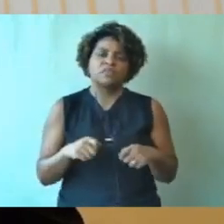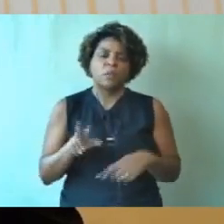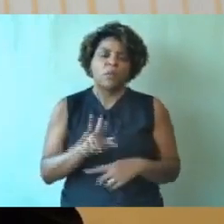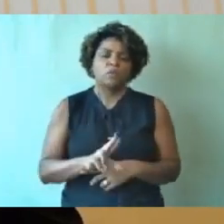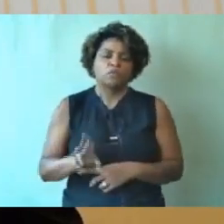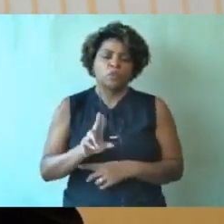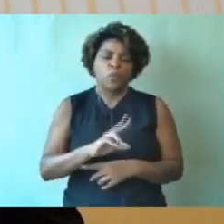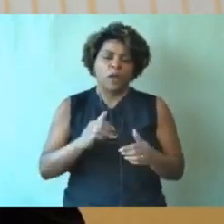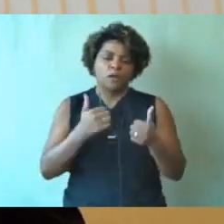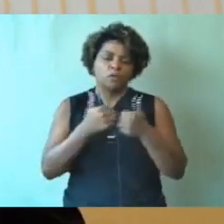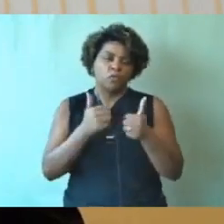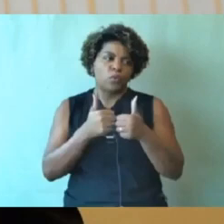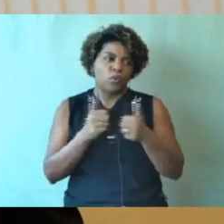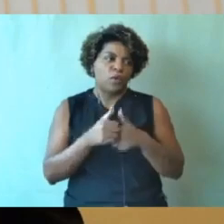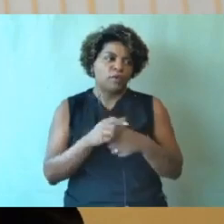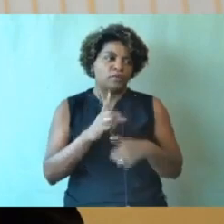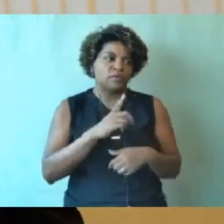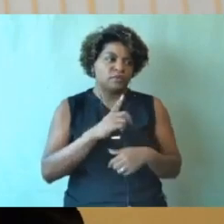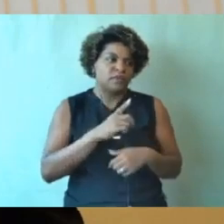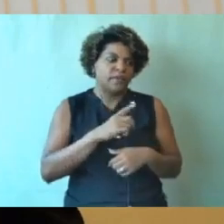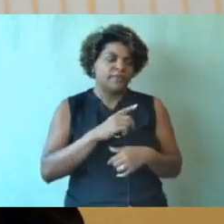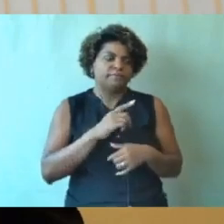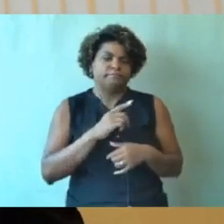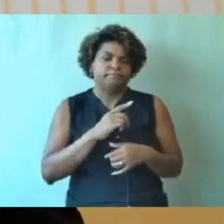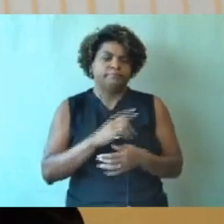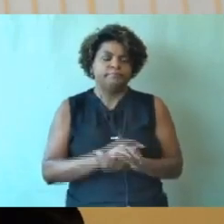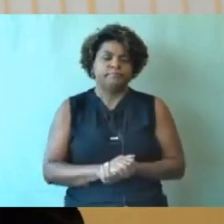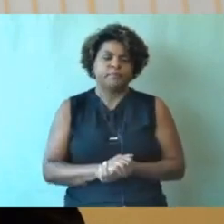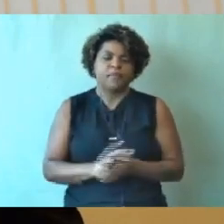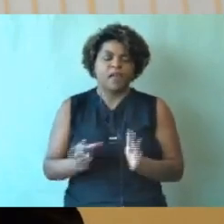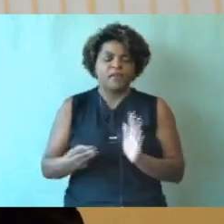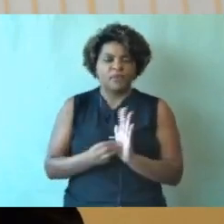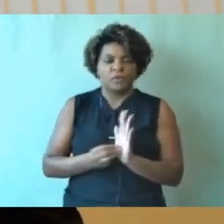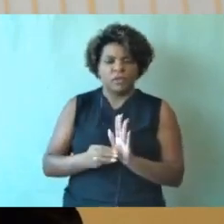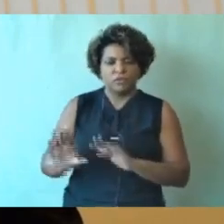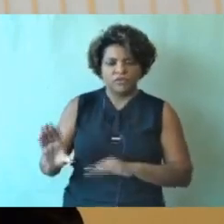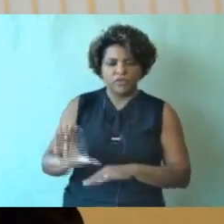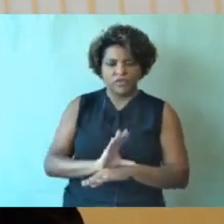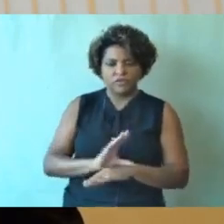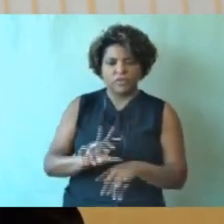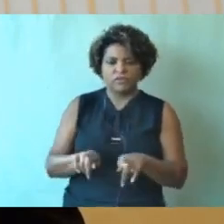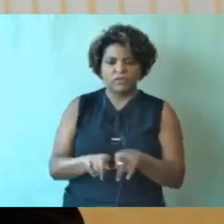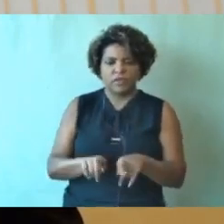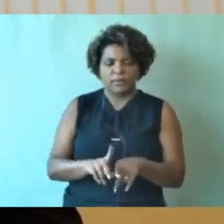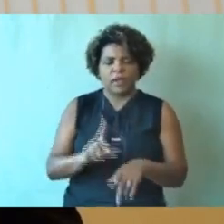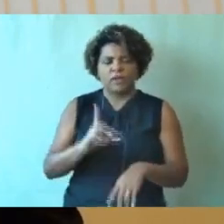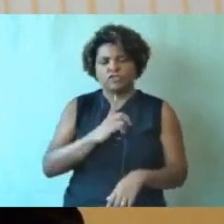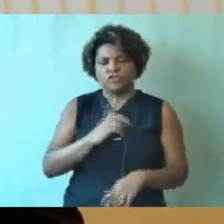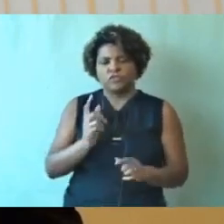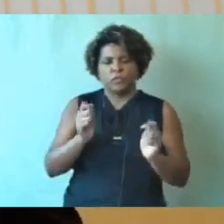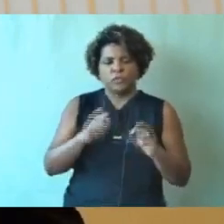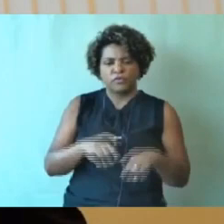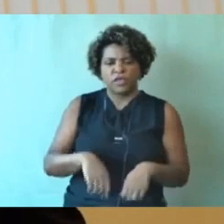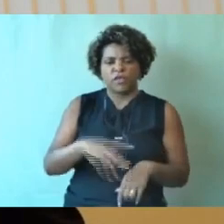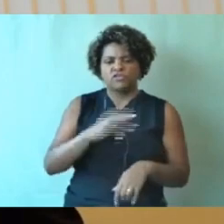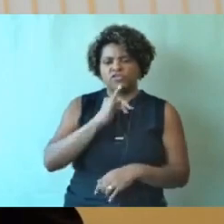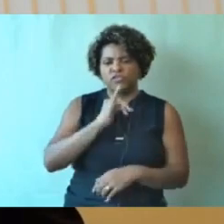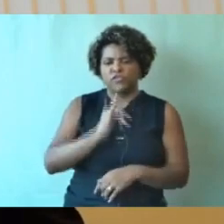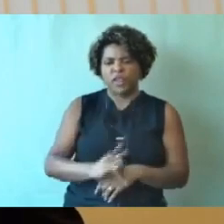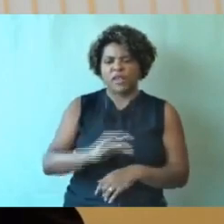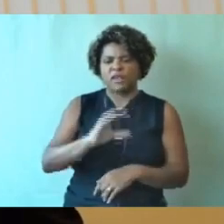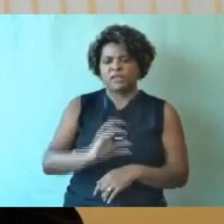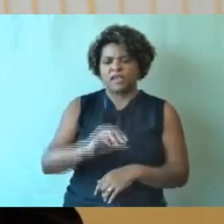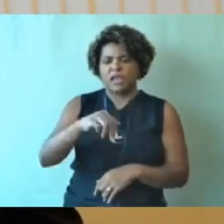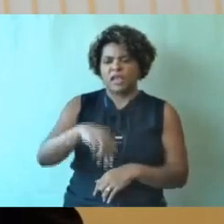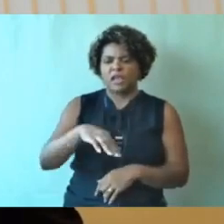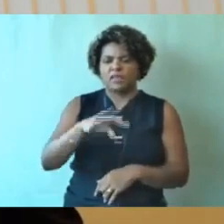E falta de investimento também, eu estou falando isso, eu tive a oportunidade de falar isso pela CNT com o presidente da República e com o vice-presidente da